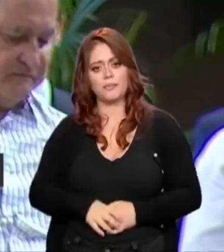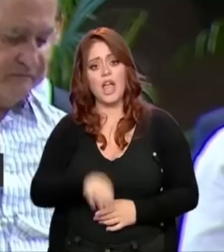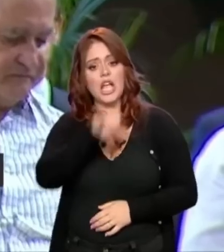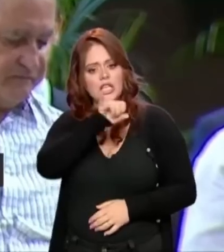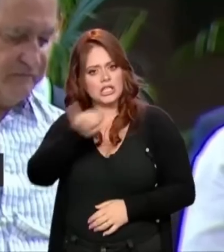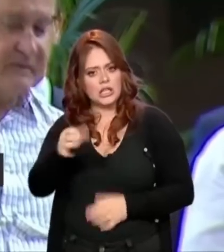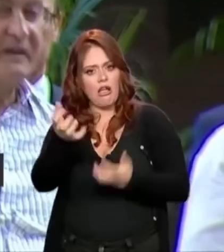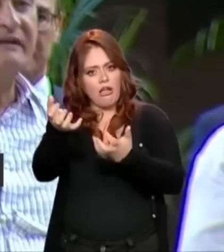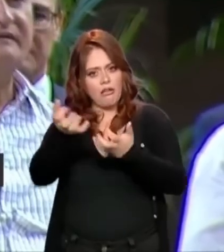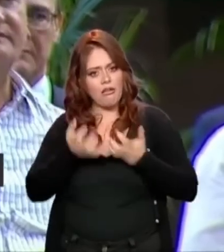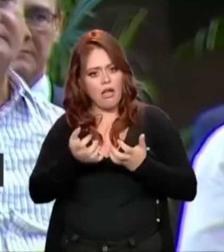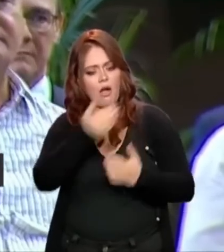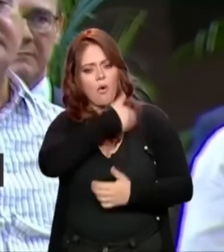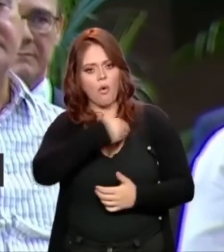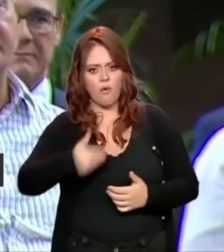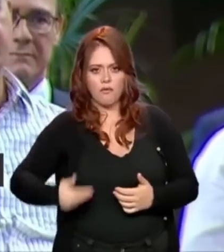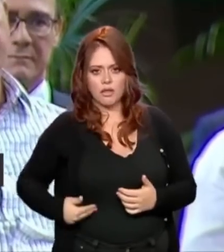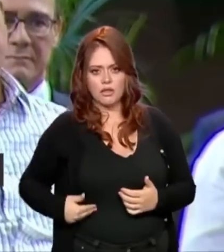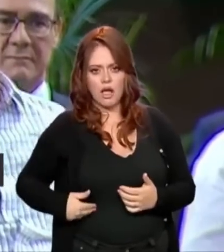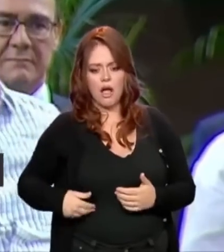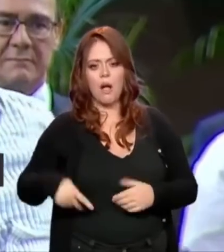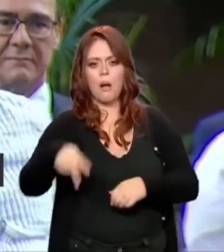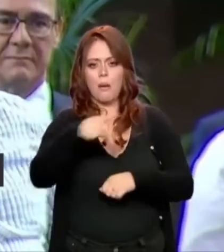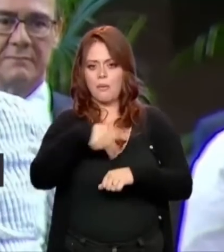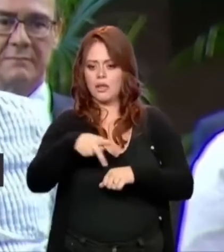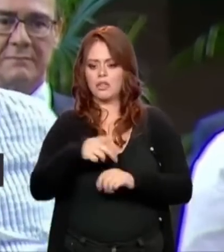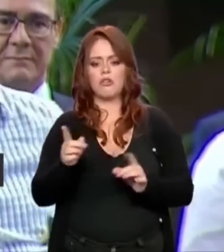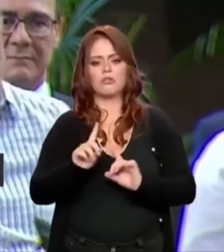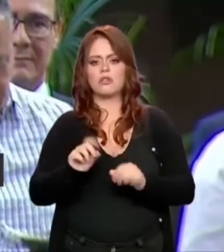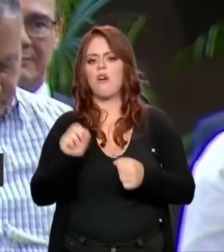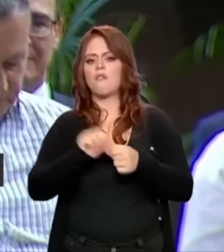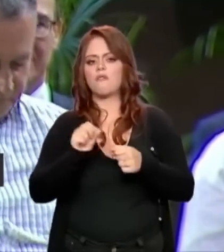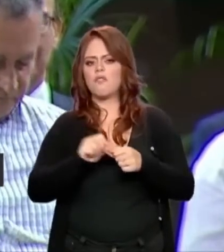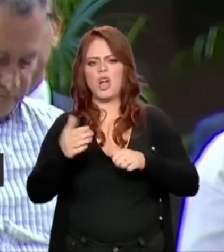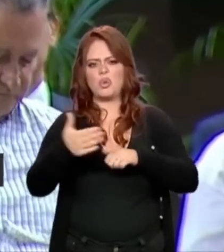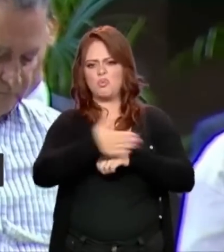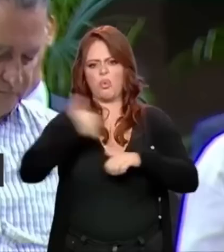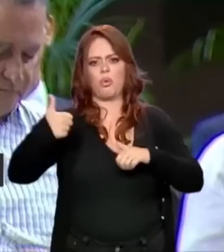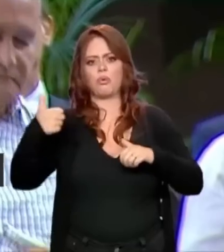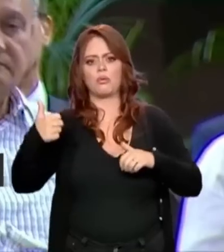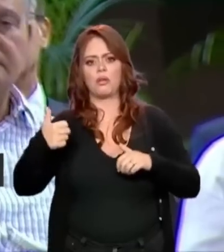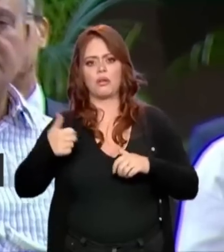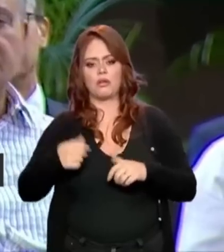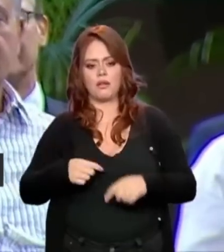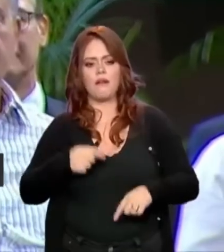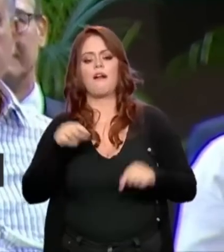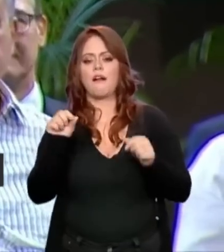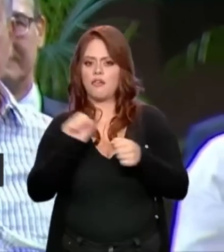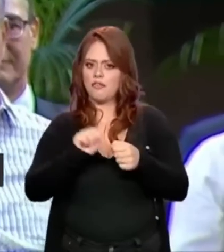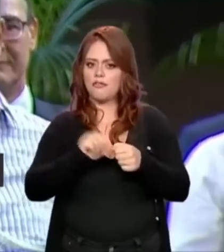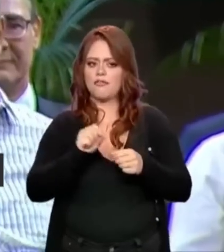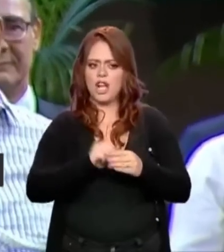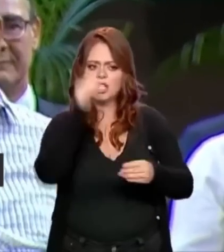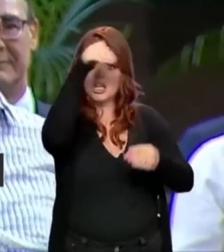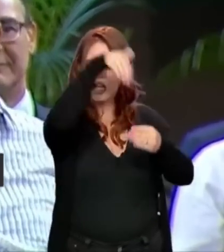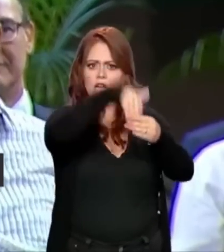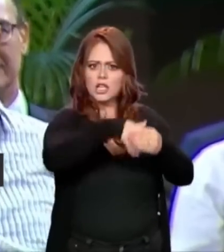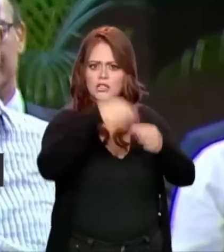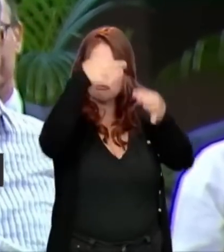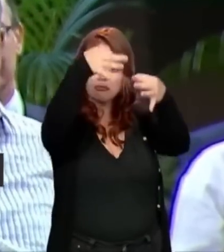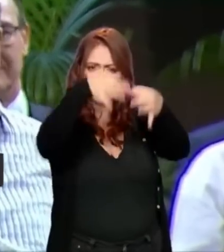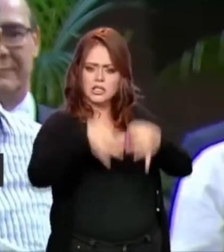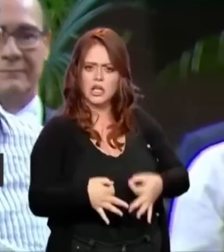querem governar esse país, não deem golpe. Disputa as eleições da forma mais honesta